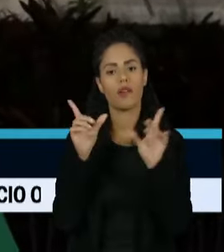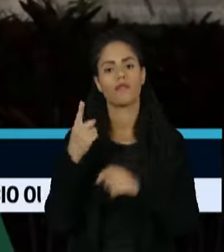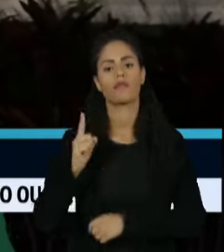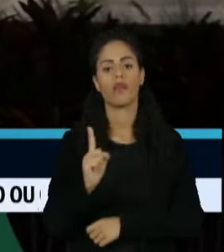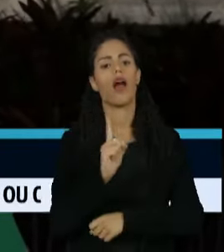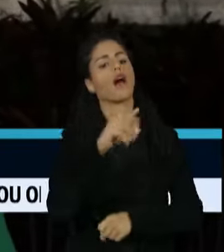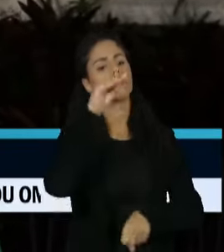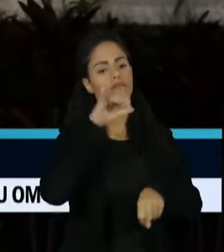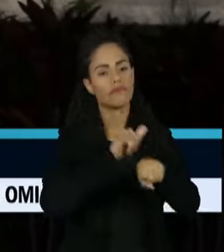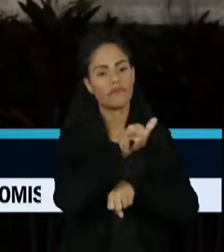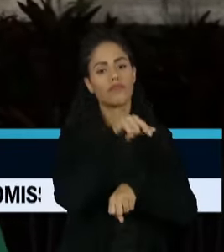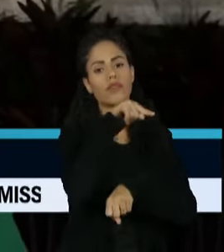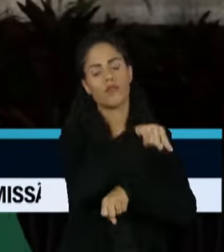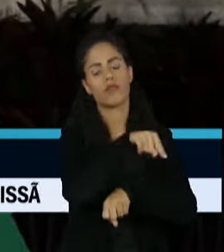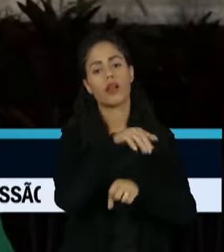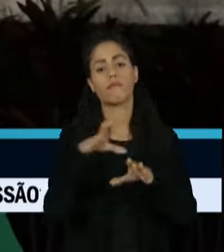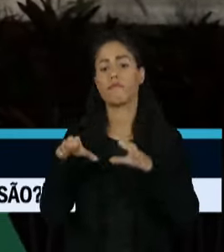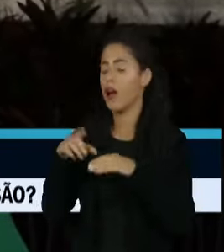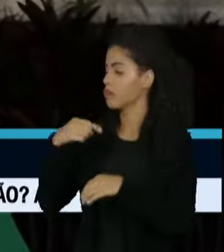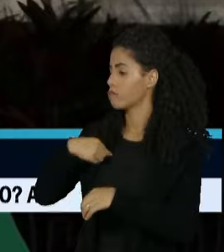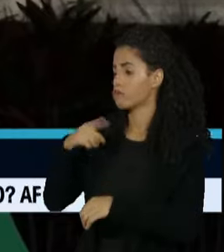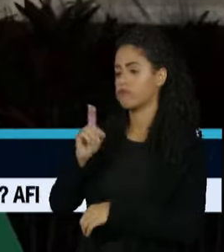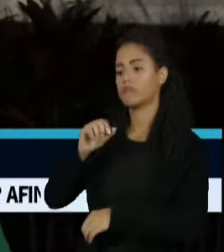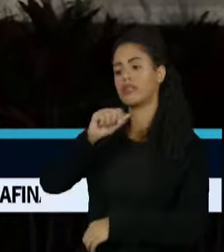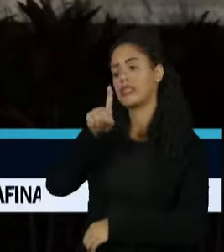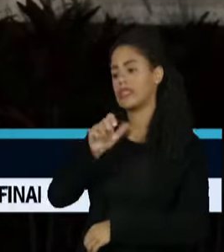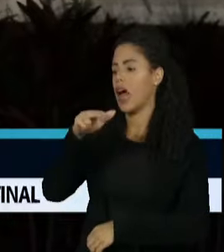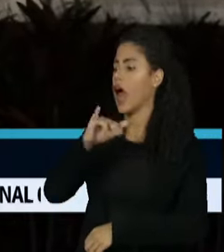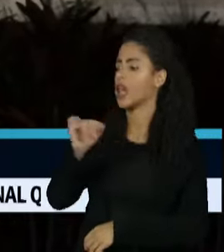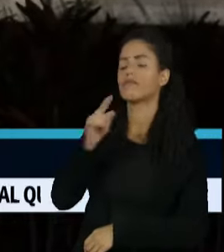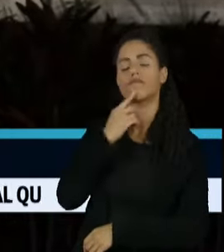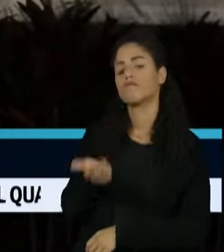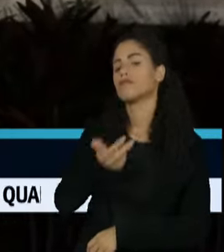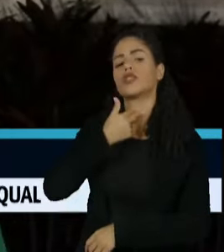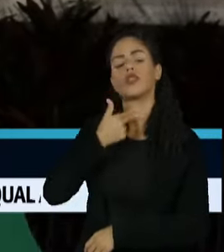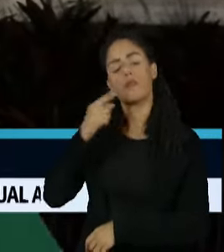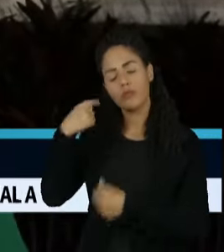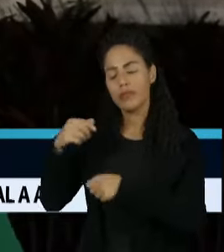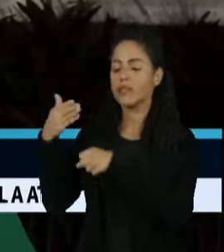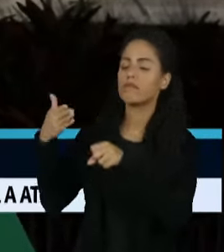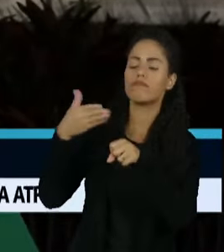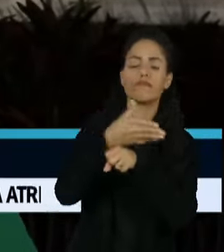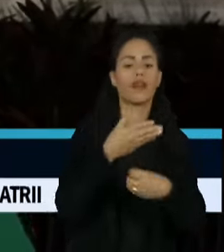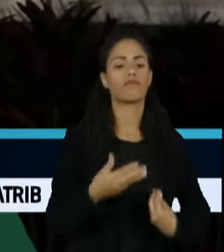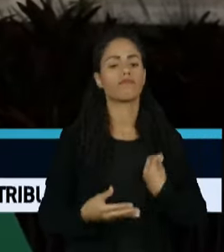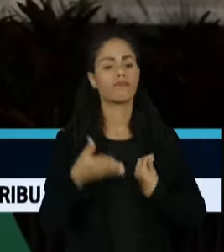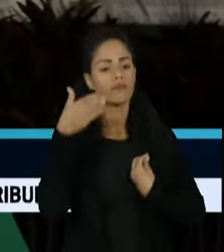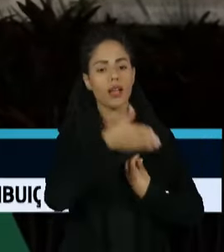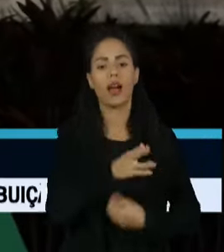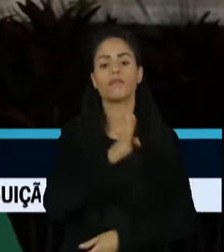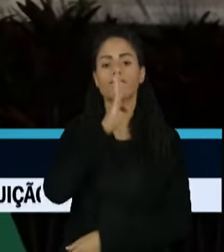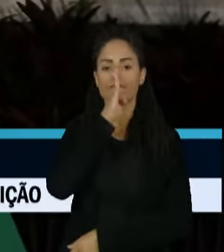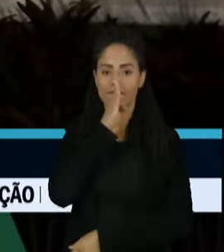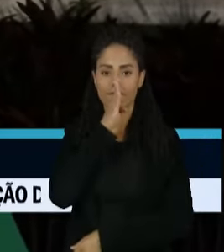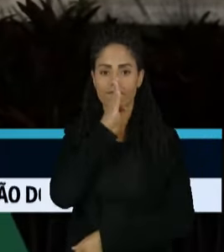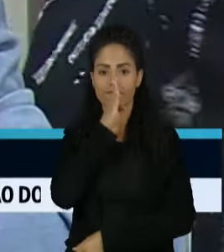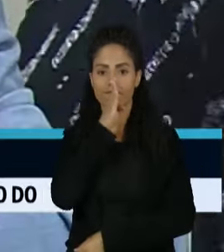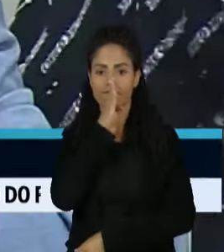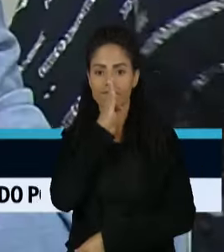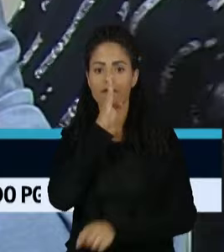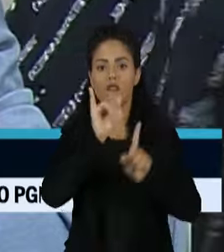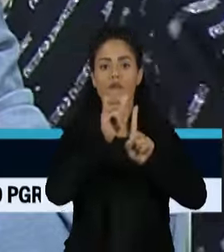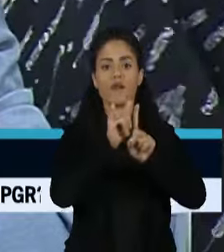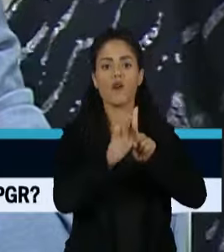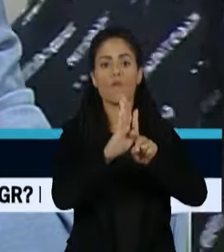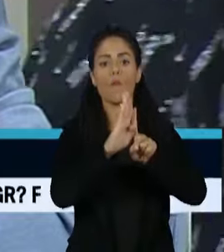faltar à CPMI, mas o ministro Cristiano Zanin indeferiu e só permitiu que ele fique em silêncio durante a sessão.